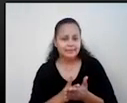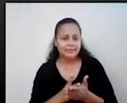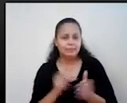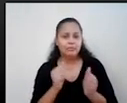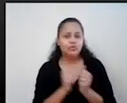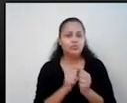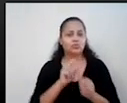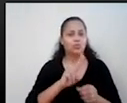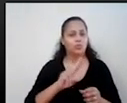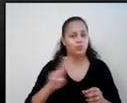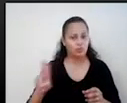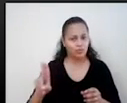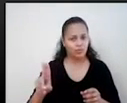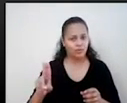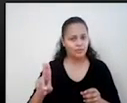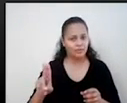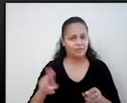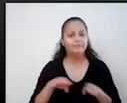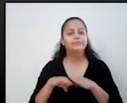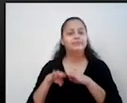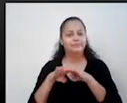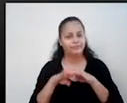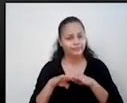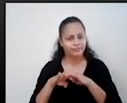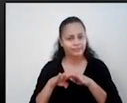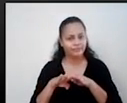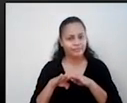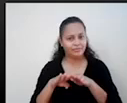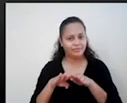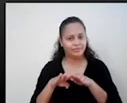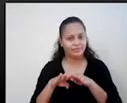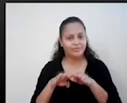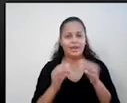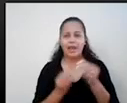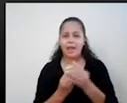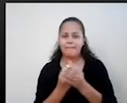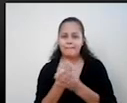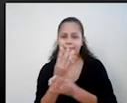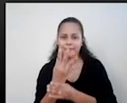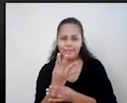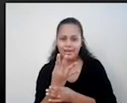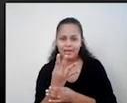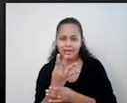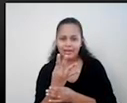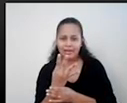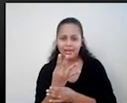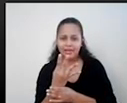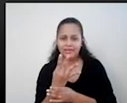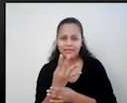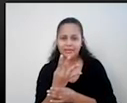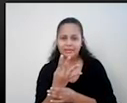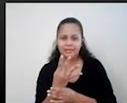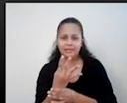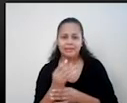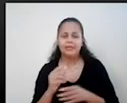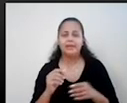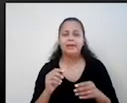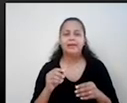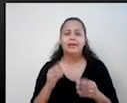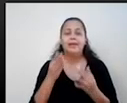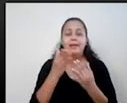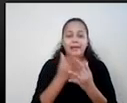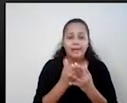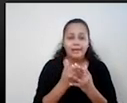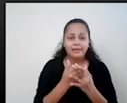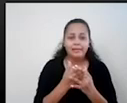havendo uma equivalência entre eles, então os dois são equivalentes. Geralmente aparece isolado da frase por meio de